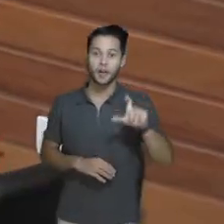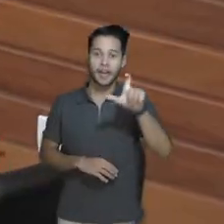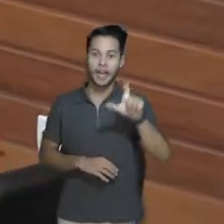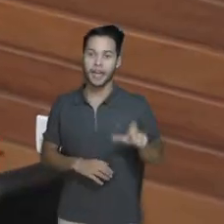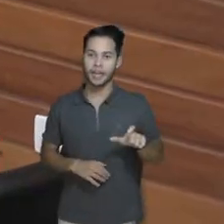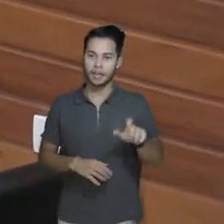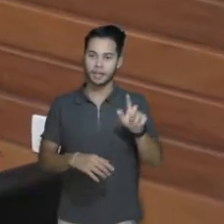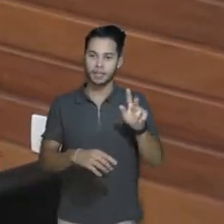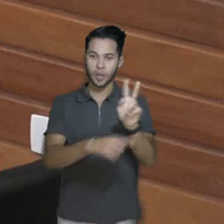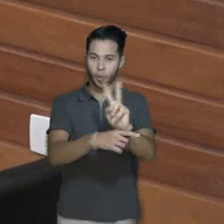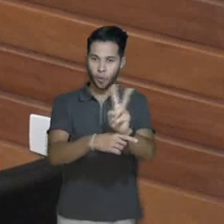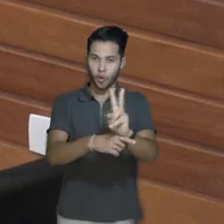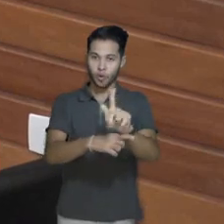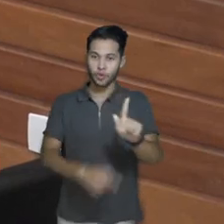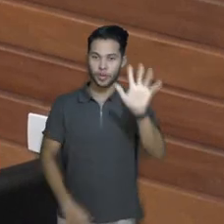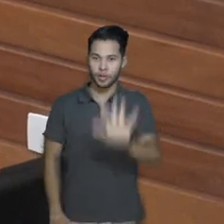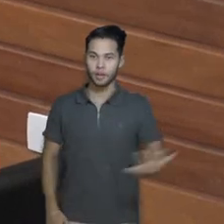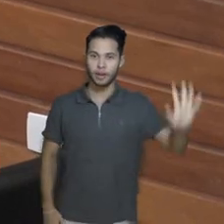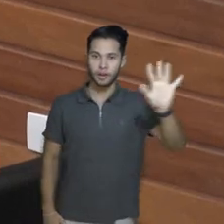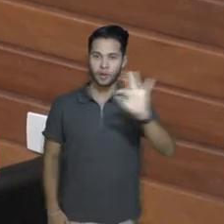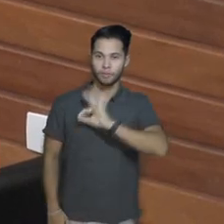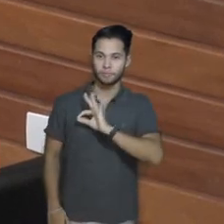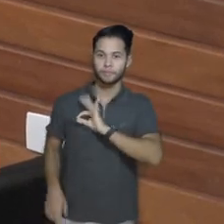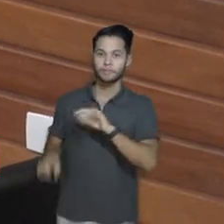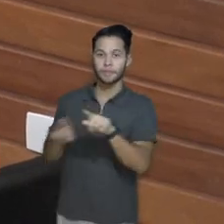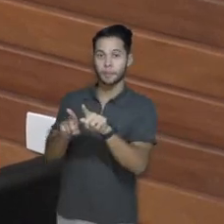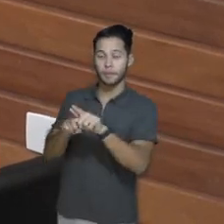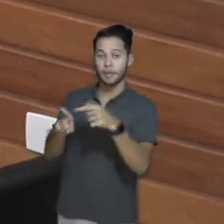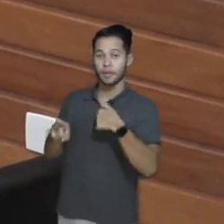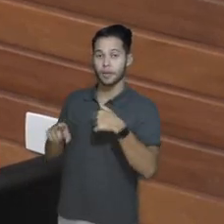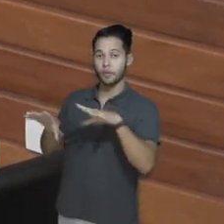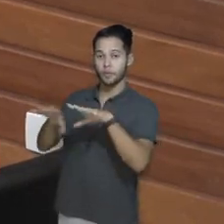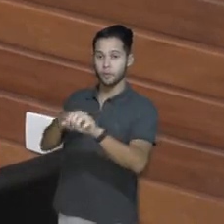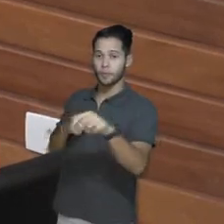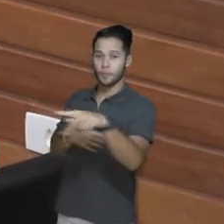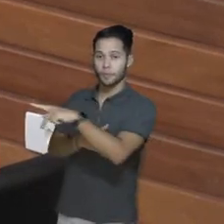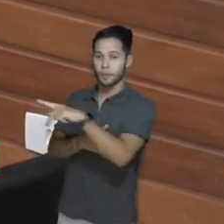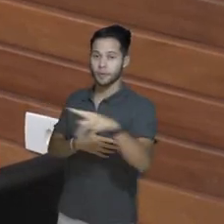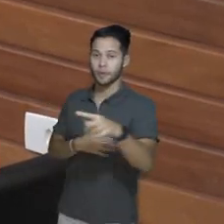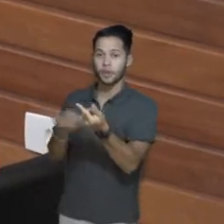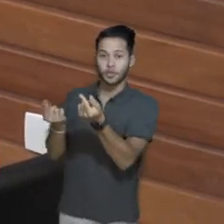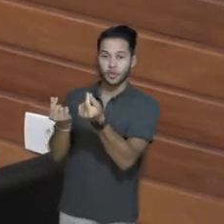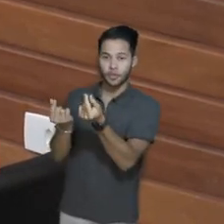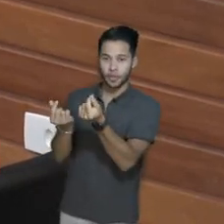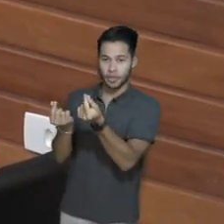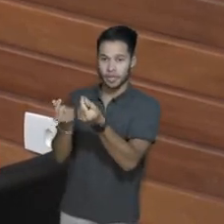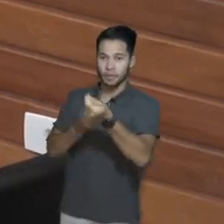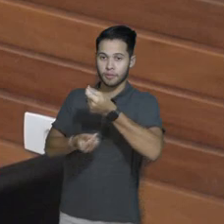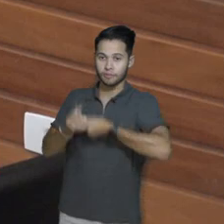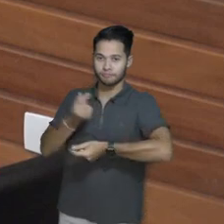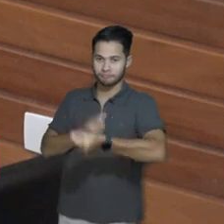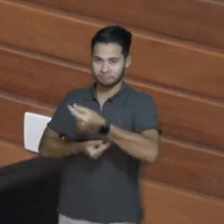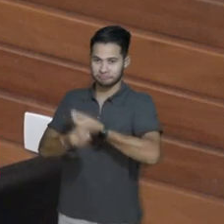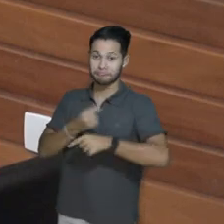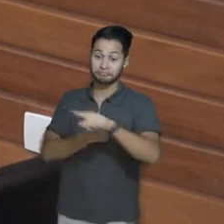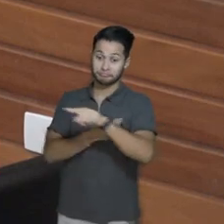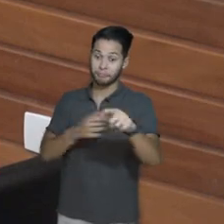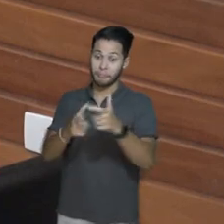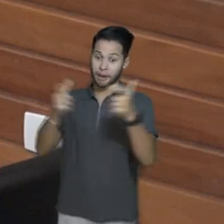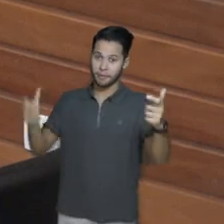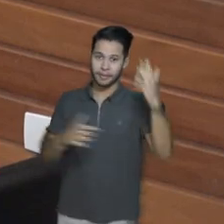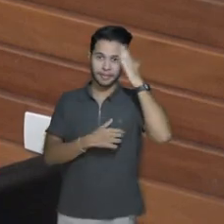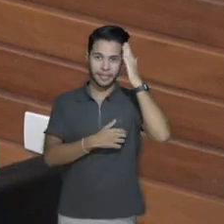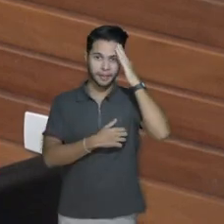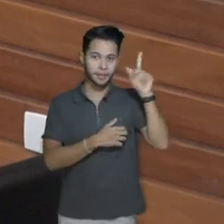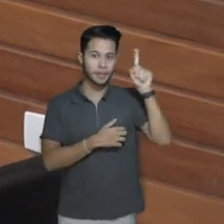Militar professor de orçamento e Finanças né justamente onde paira Mita das das dificuldades e eu sou o